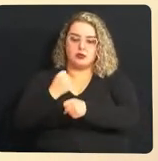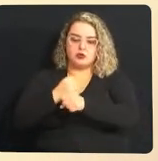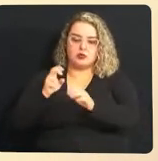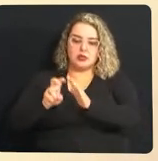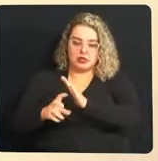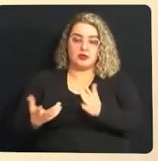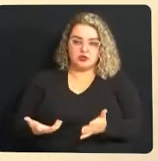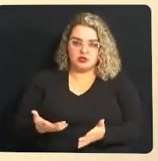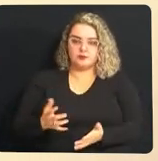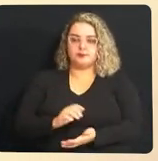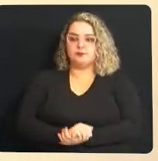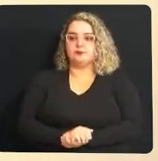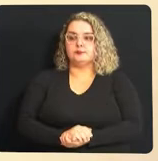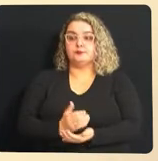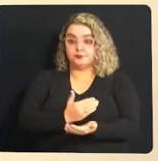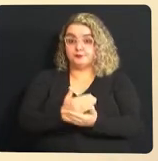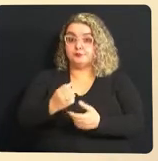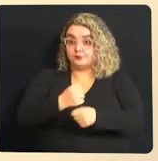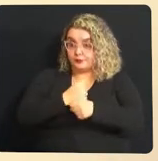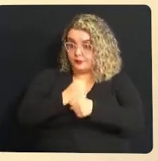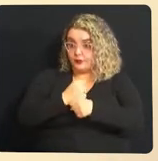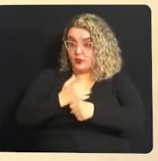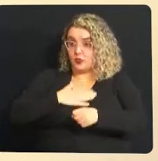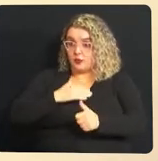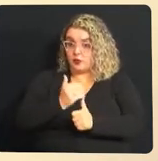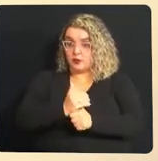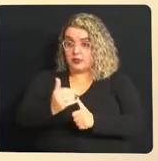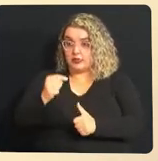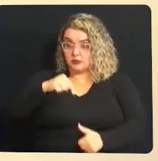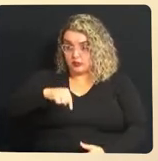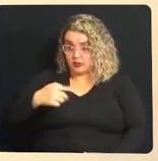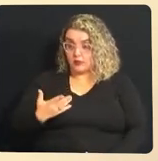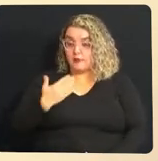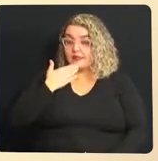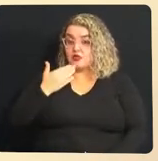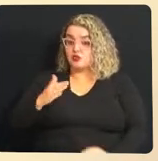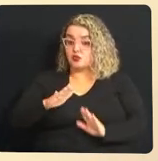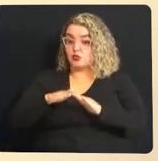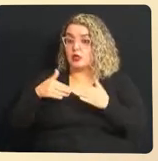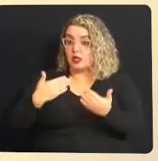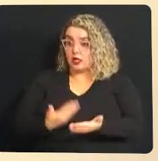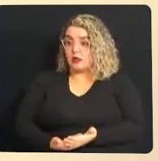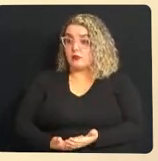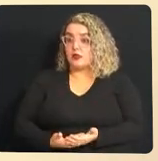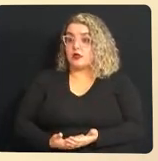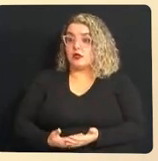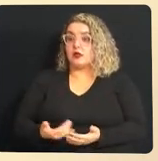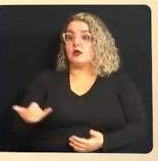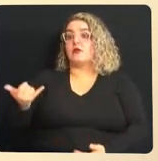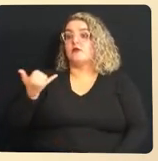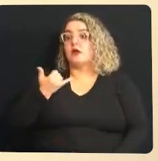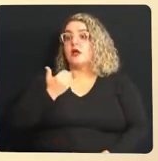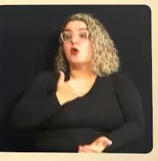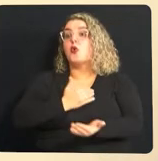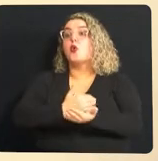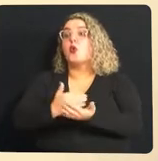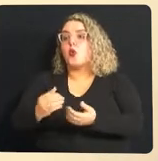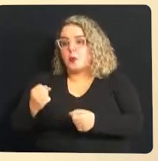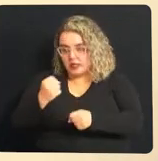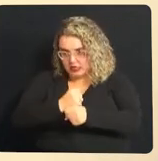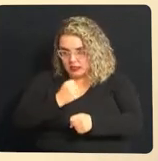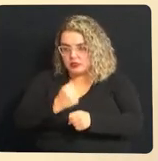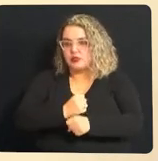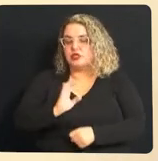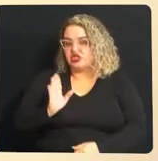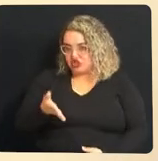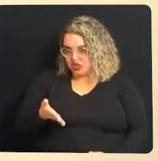creche. O ano, no começo do ano do meu mandato aqui, eu pedi um requerimento no qual falaram que ia começar